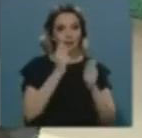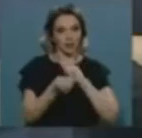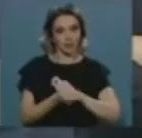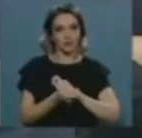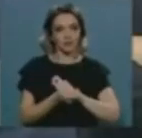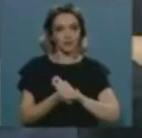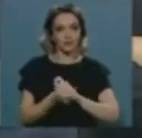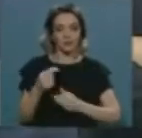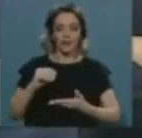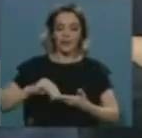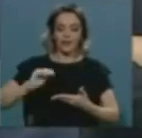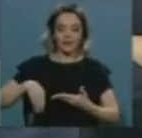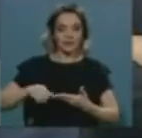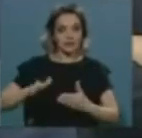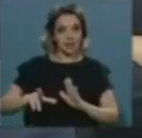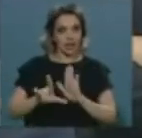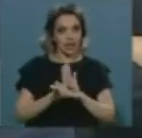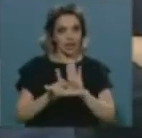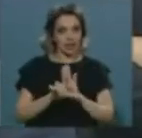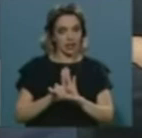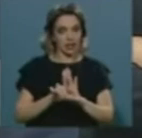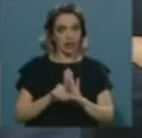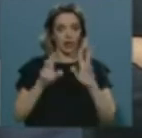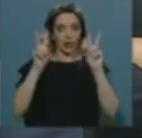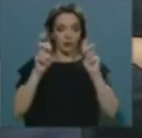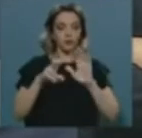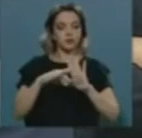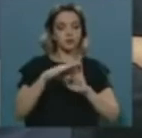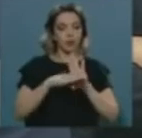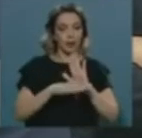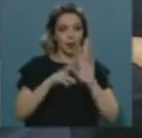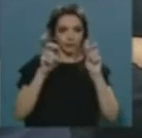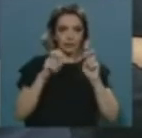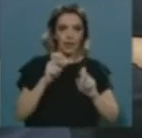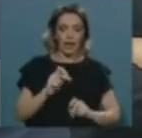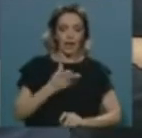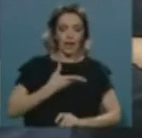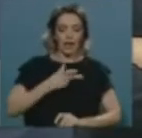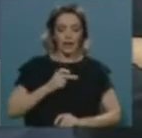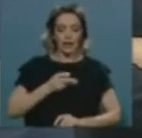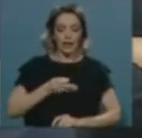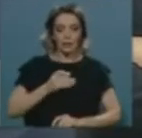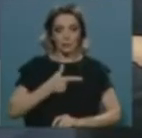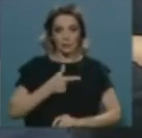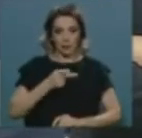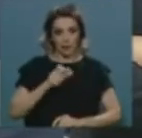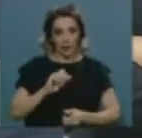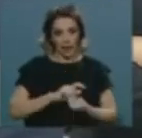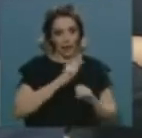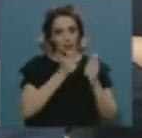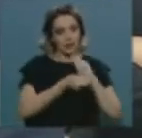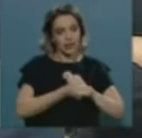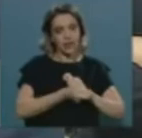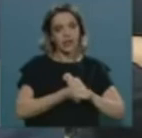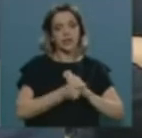a portaria para o programa Adaptar e, portanto, muito em breve será aberto o aviso. O programa Adaptar é um programa